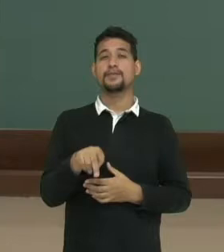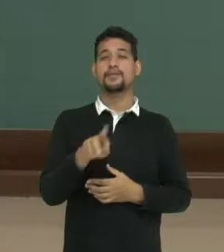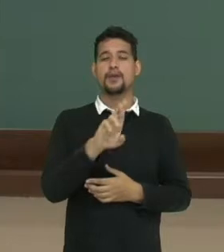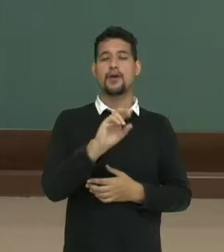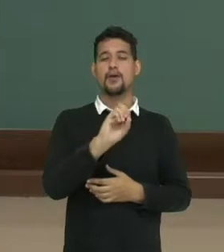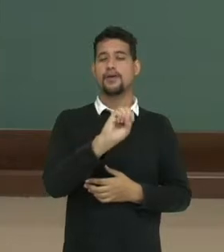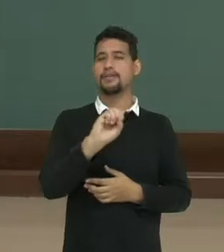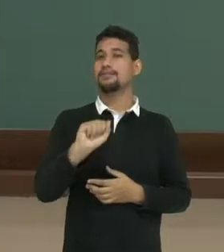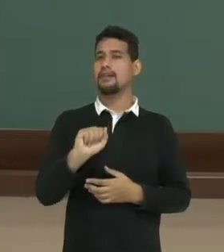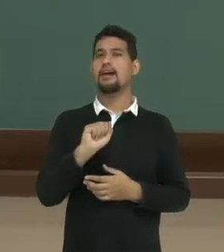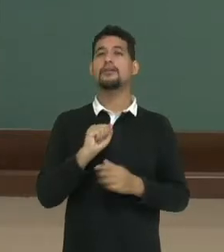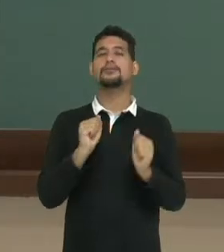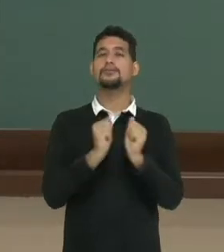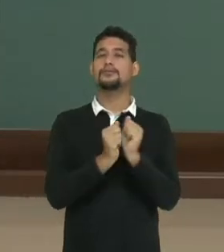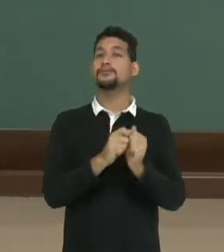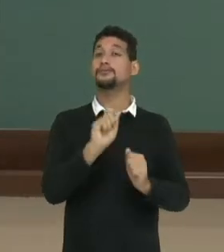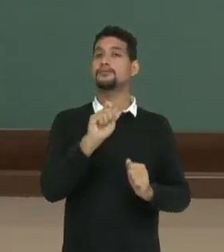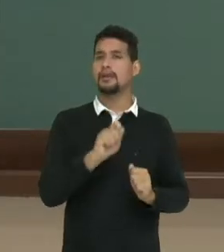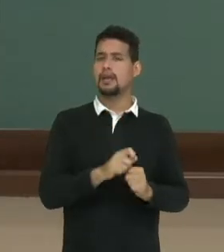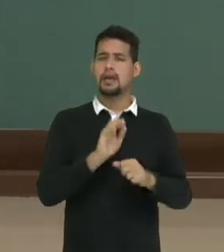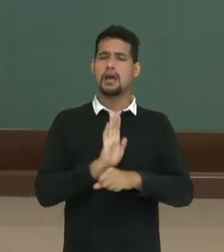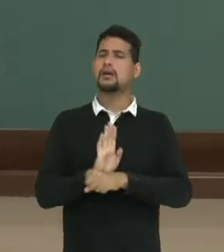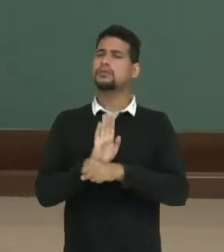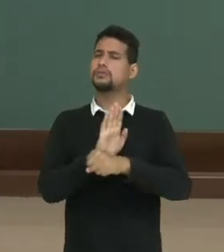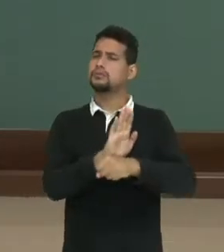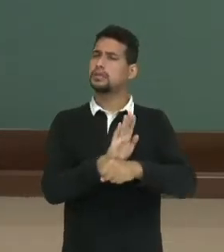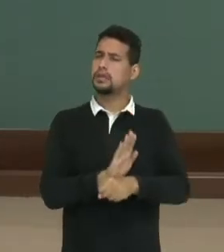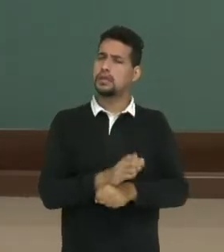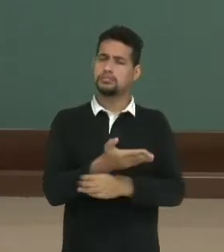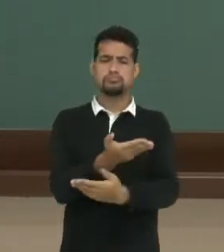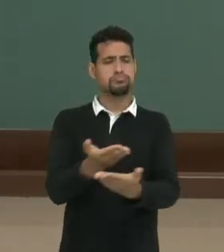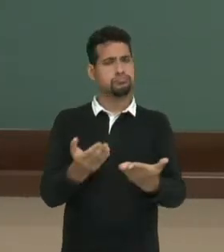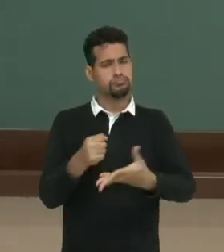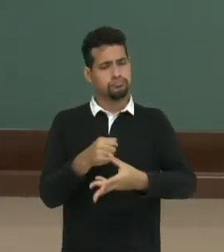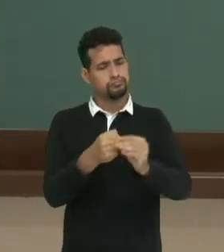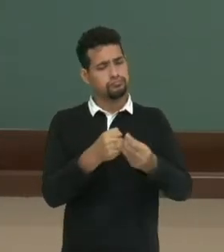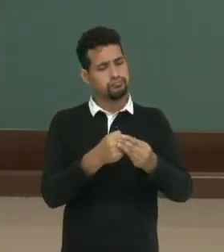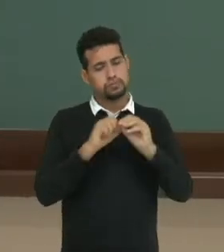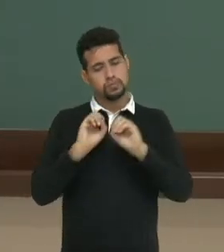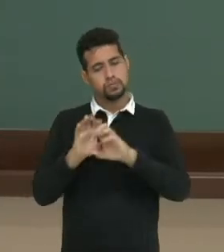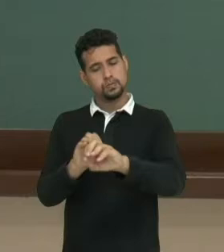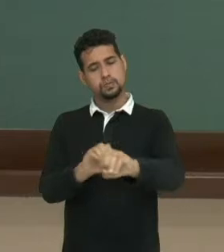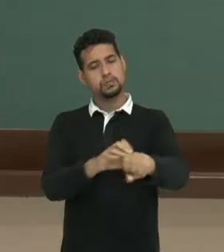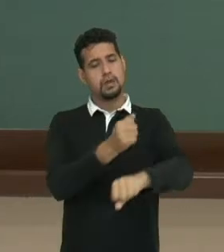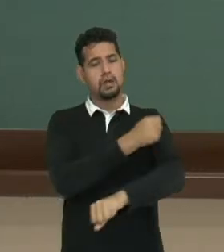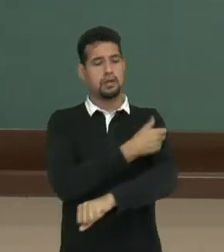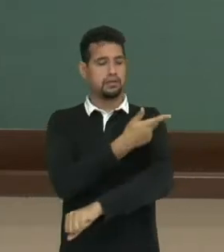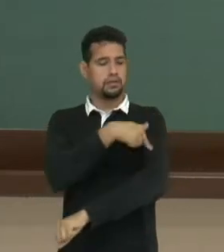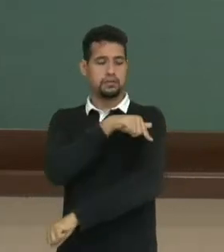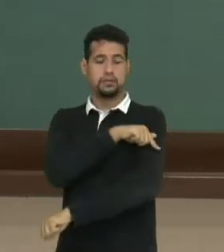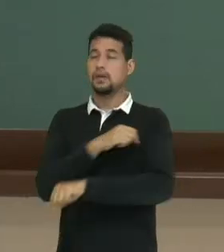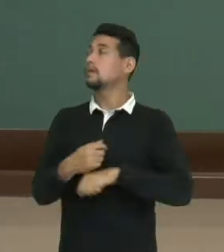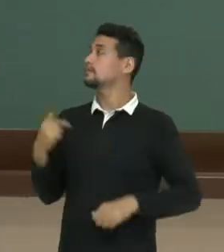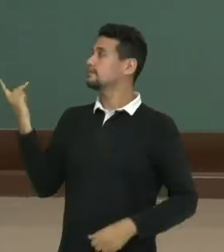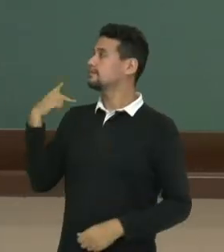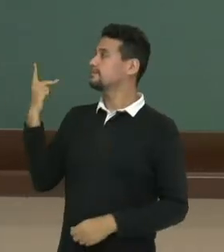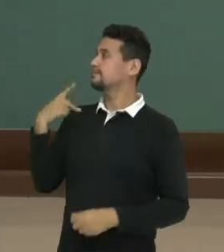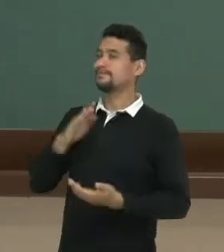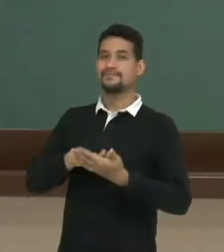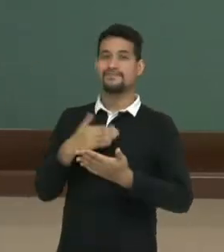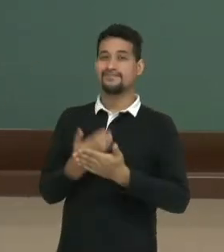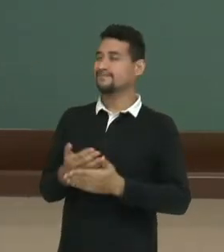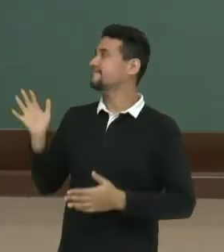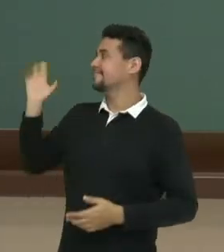Rosa Helena Bueno, estou aqui contribuindo com o conhecimento de vocês, estudantes do 7º ano, com o meu colega, o